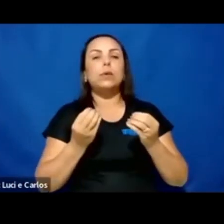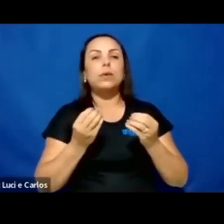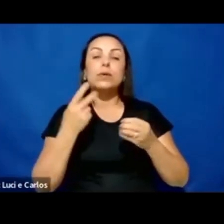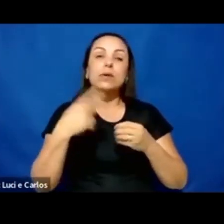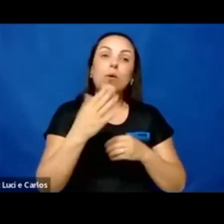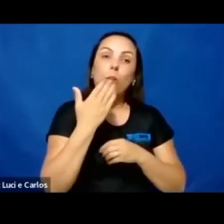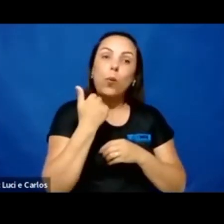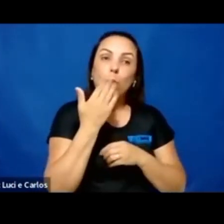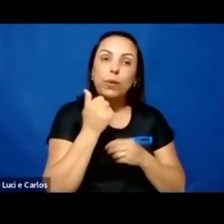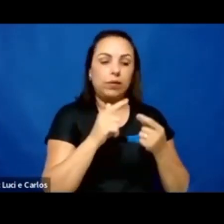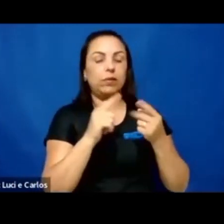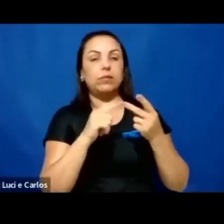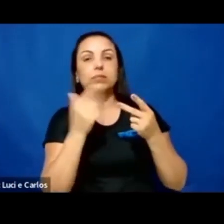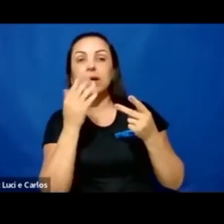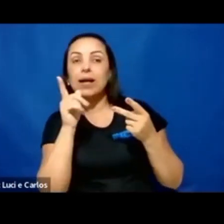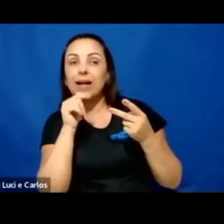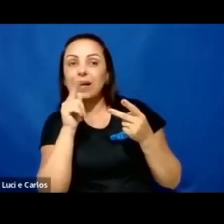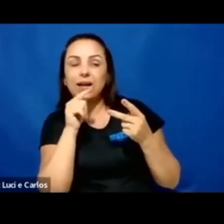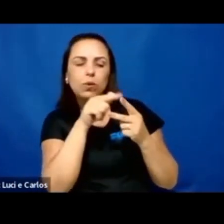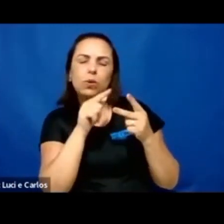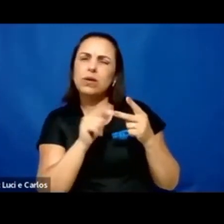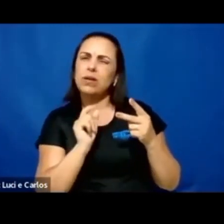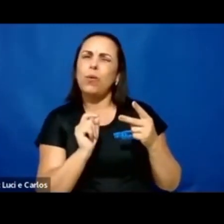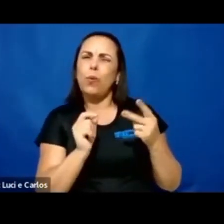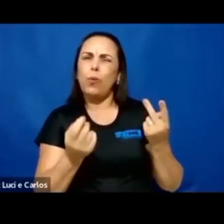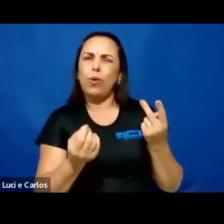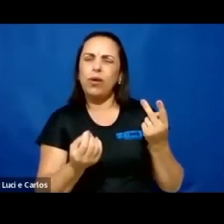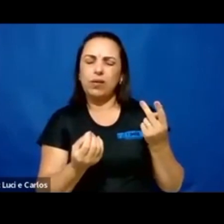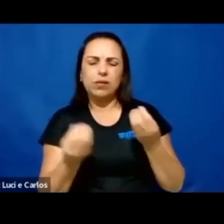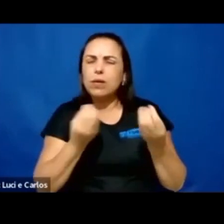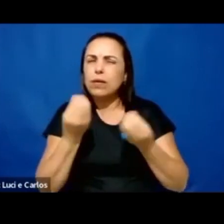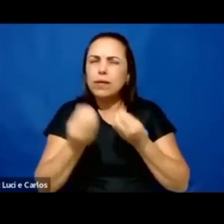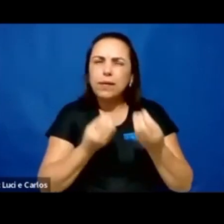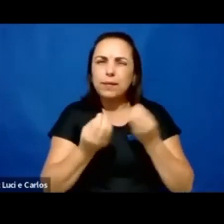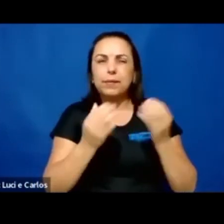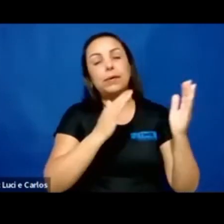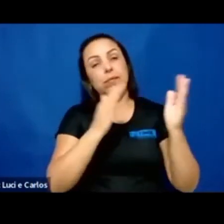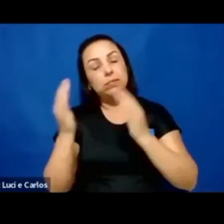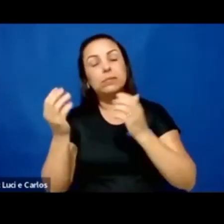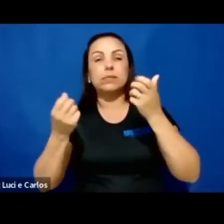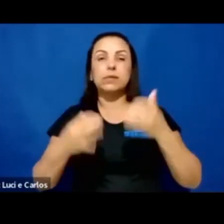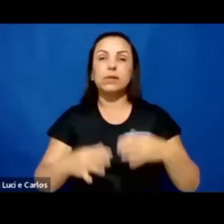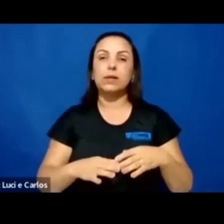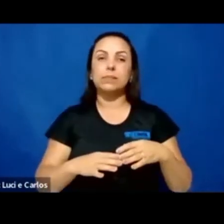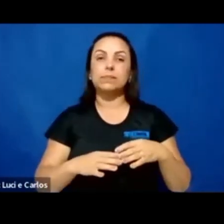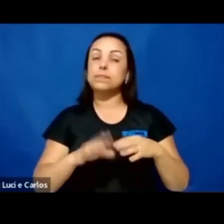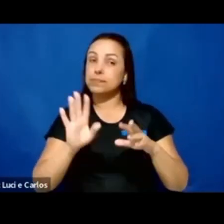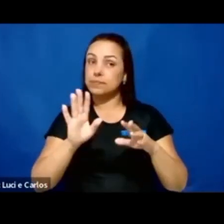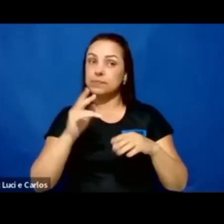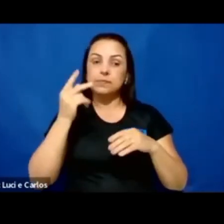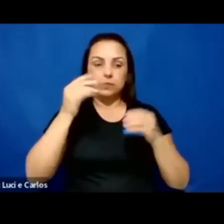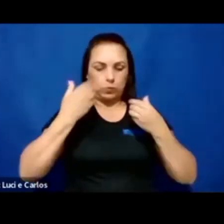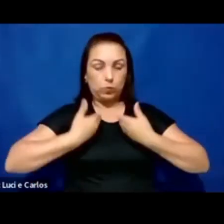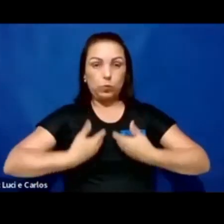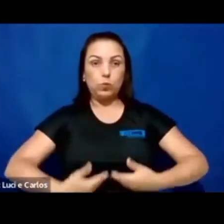água que a gente ingere. Se a gente parar para analisar, praticamente todos os cânceres, eles têm a mesma